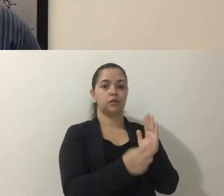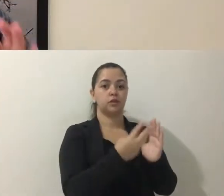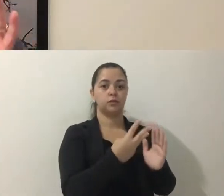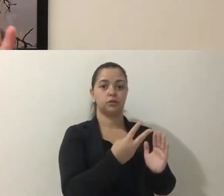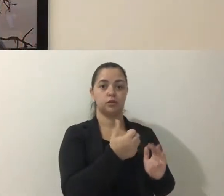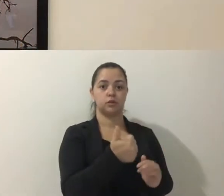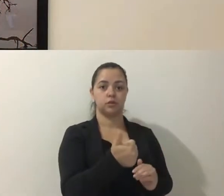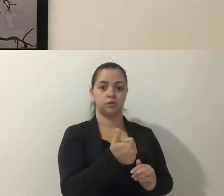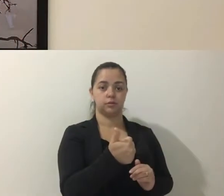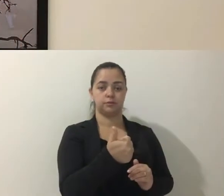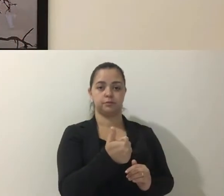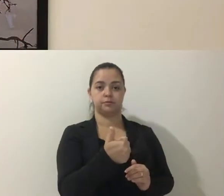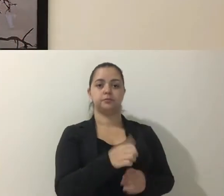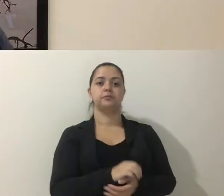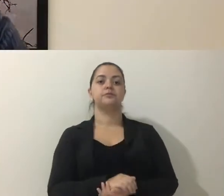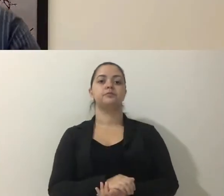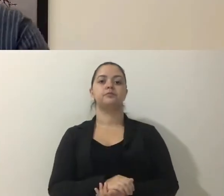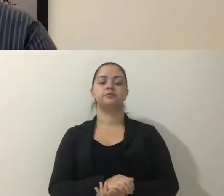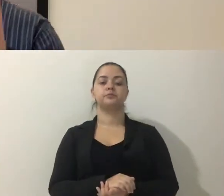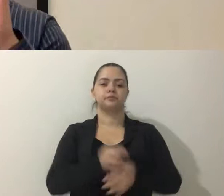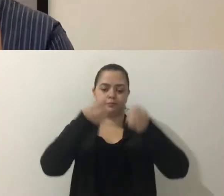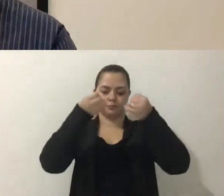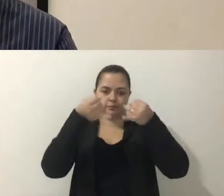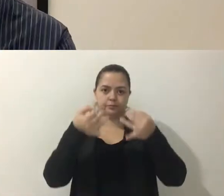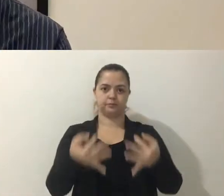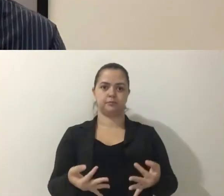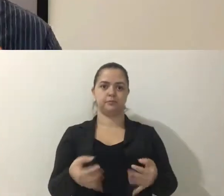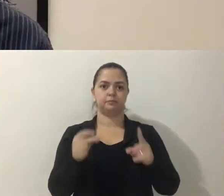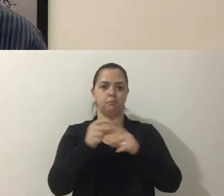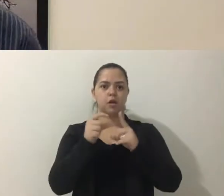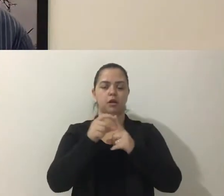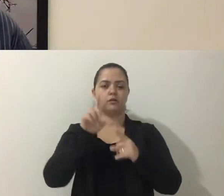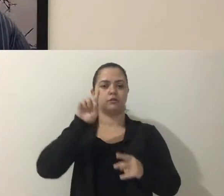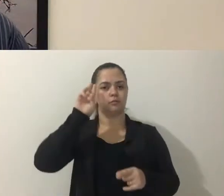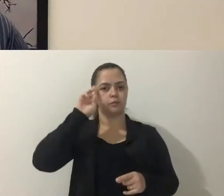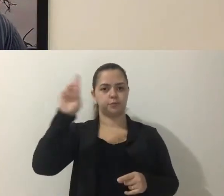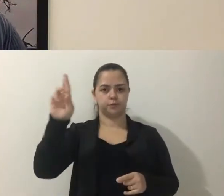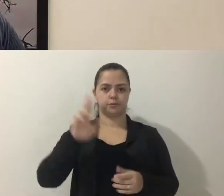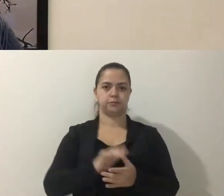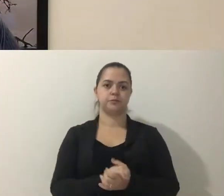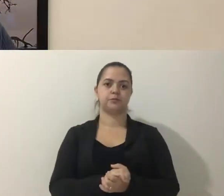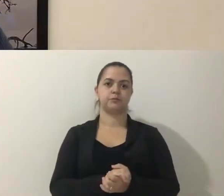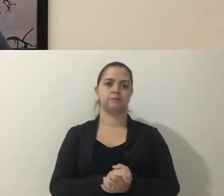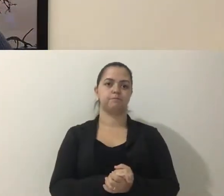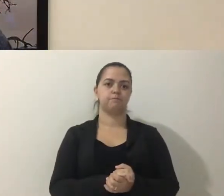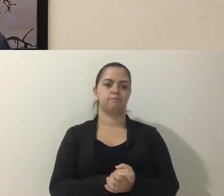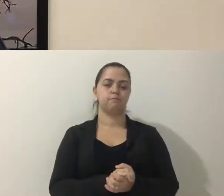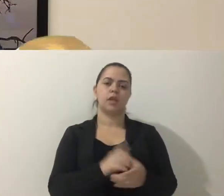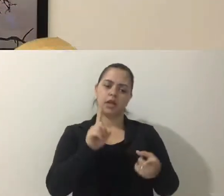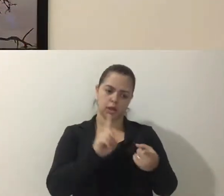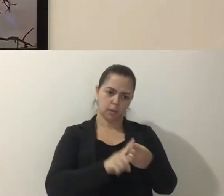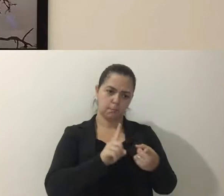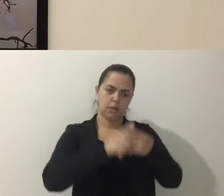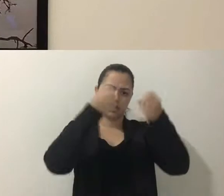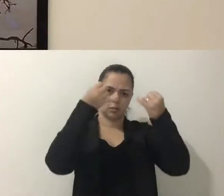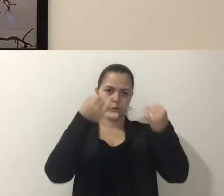versículo 31. Mateus 5:31 nos diz assim a palavra do Senhor. Vamos ler. Também